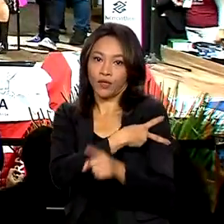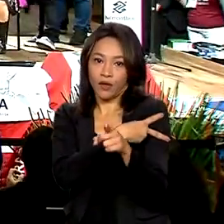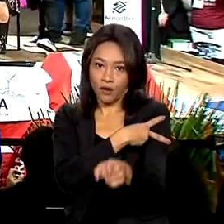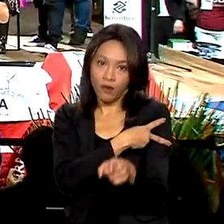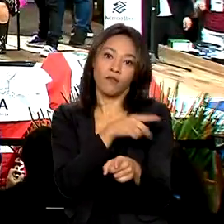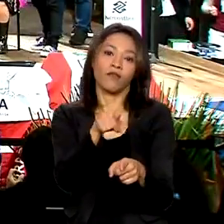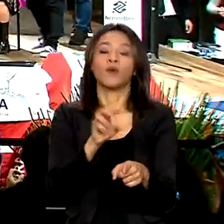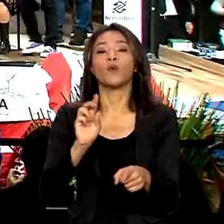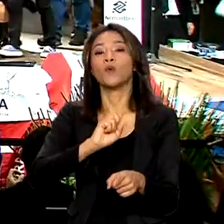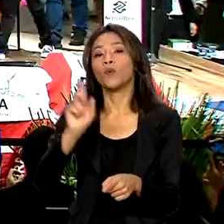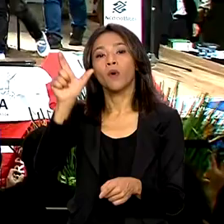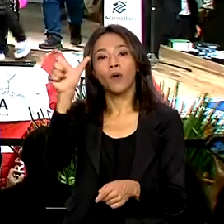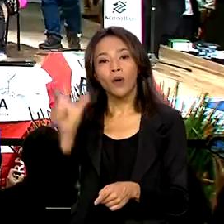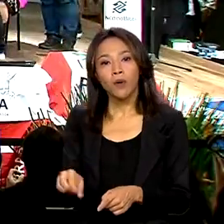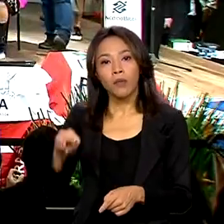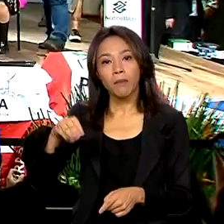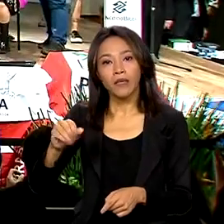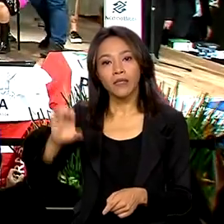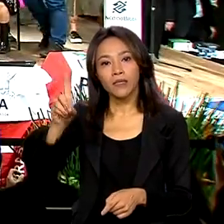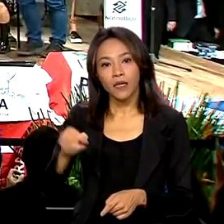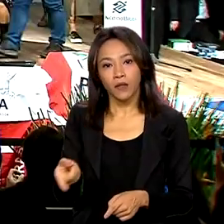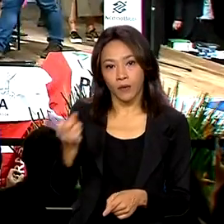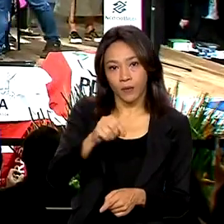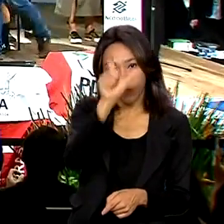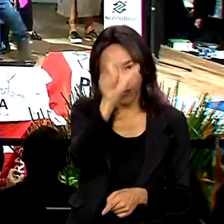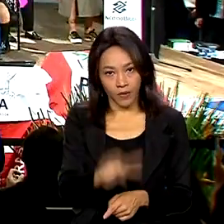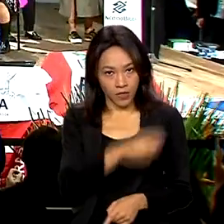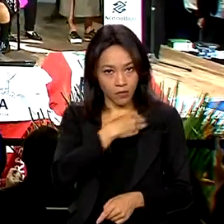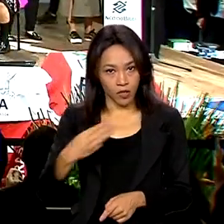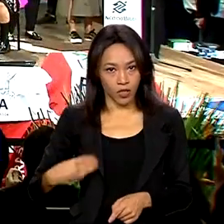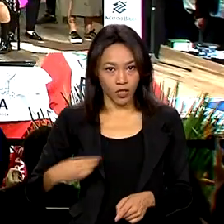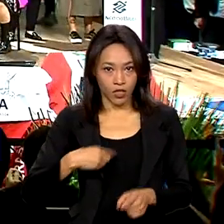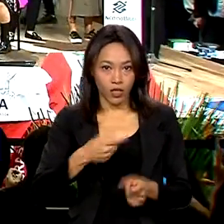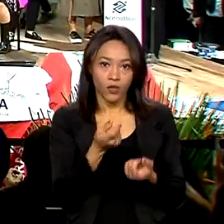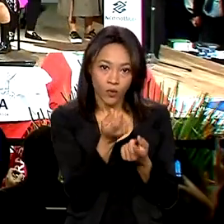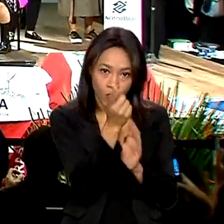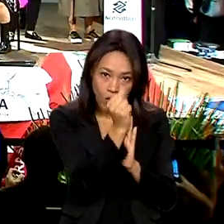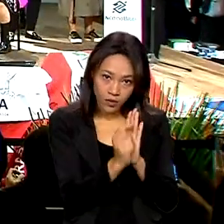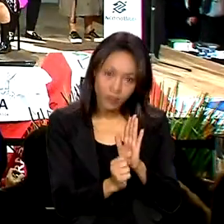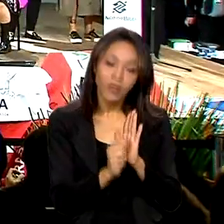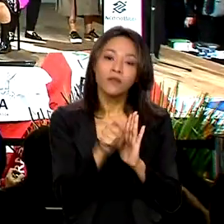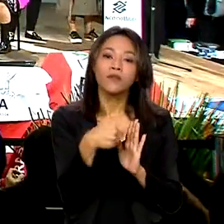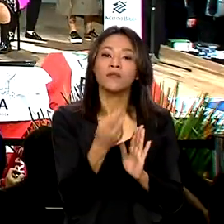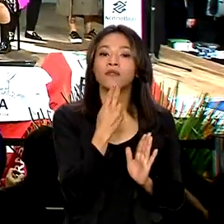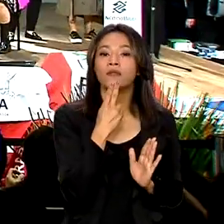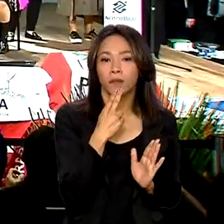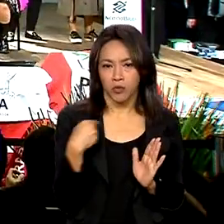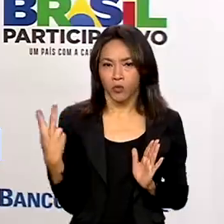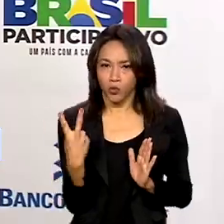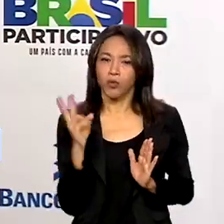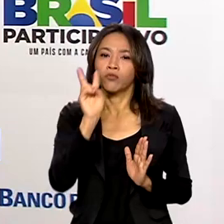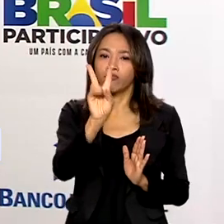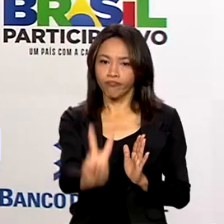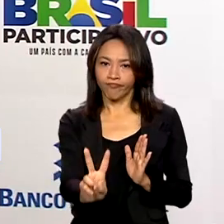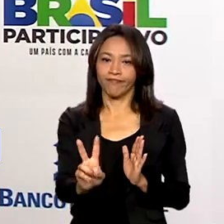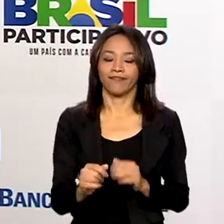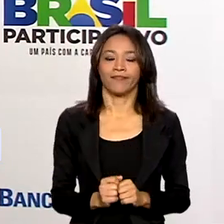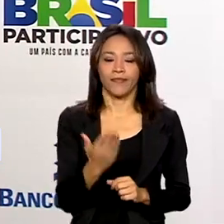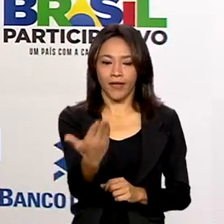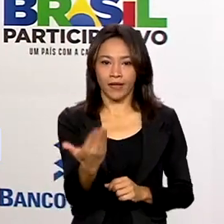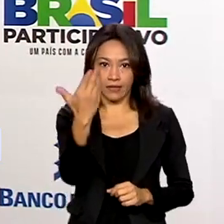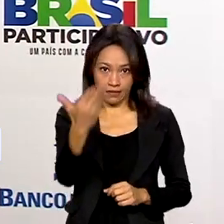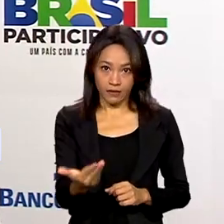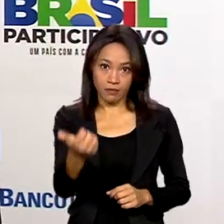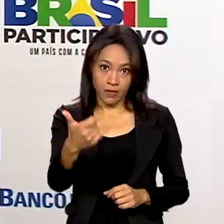república Márcio Macedo e a ministra do planejamento e orçamento participaram do o que temos ouvido muito